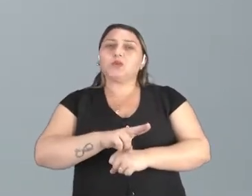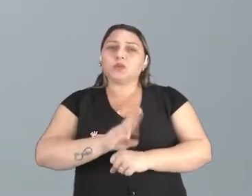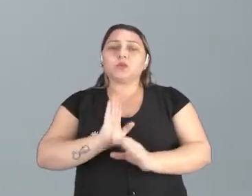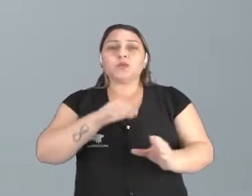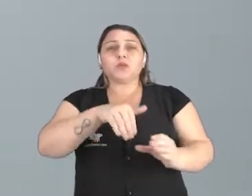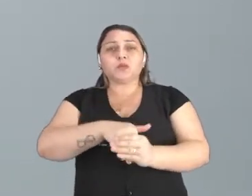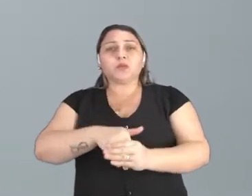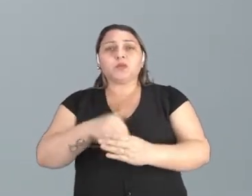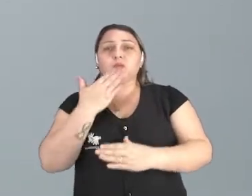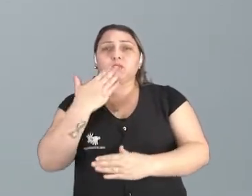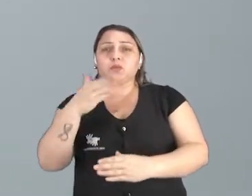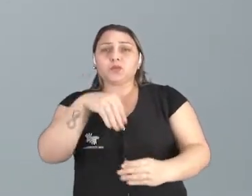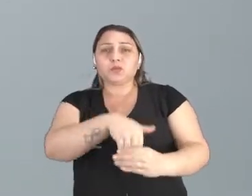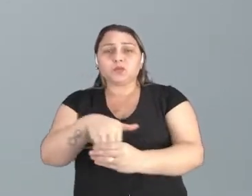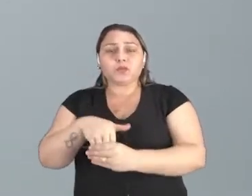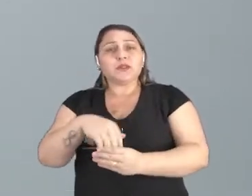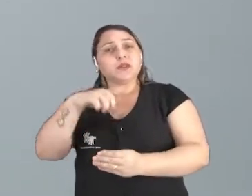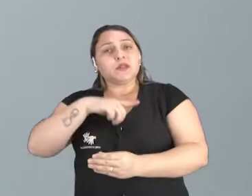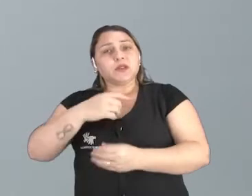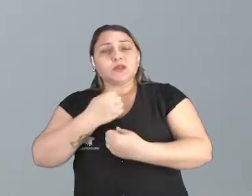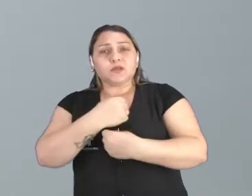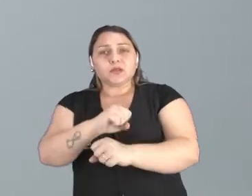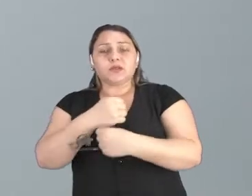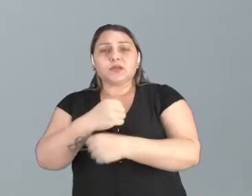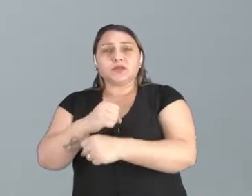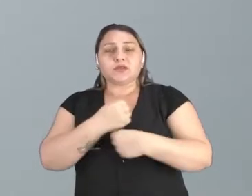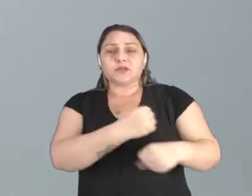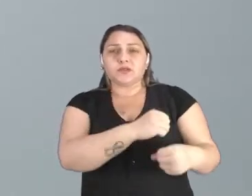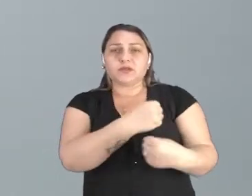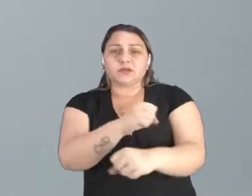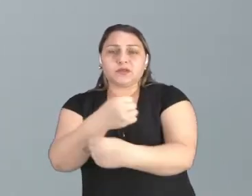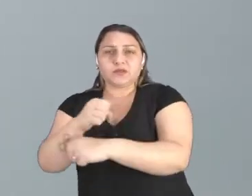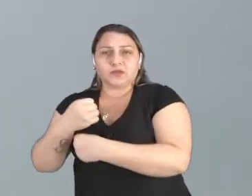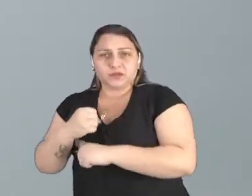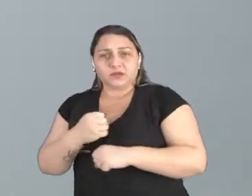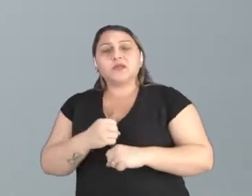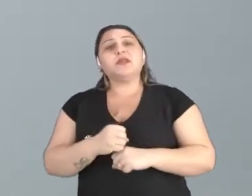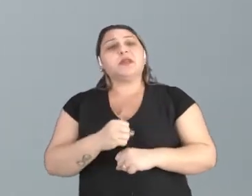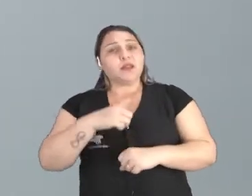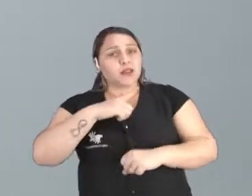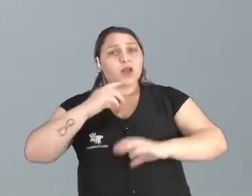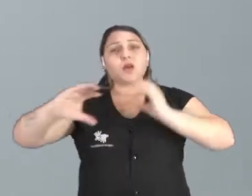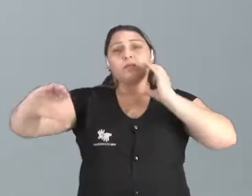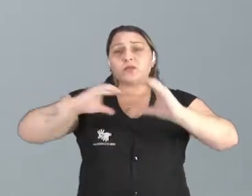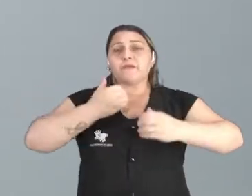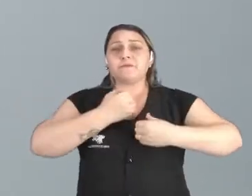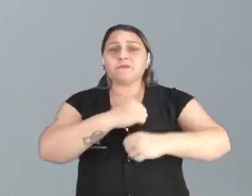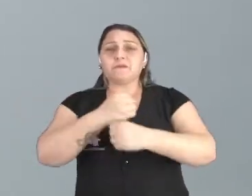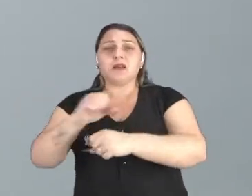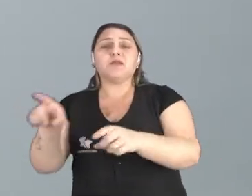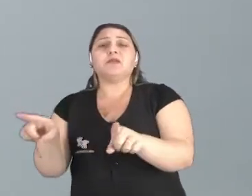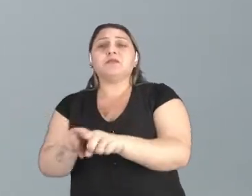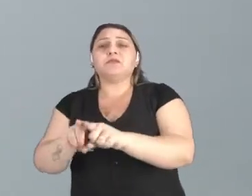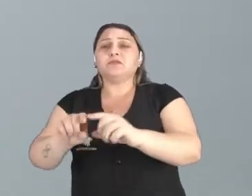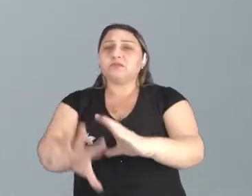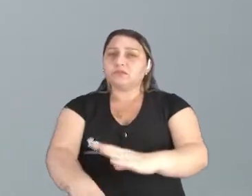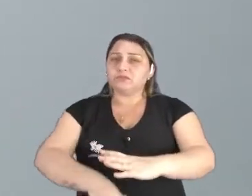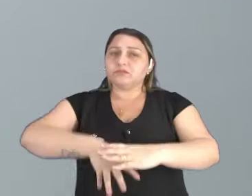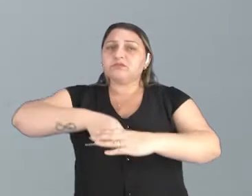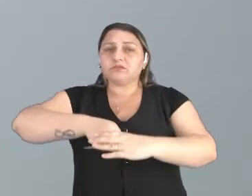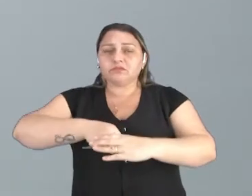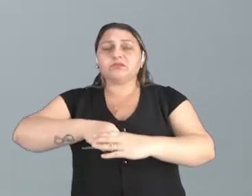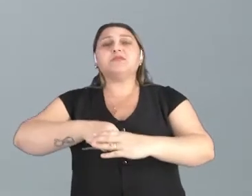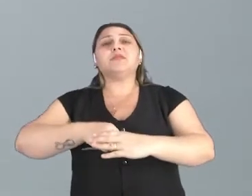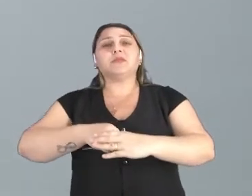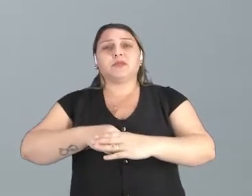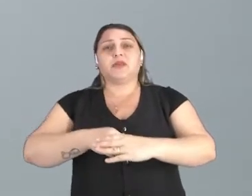campanha eleitoral. Essa vassoura tem a musiquinha varre, varre, vassourinha, né? Varre a corrupção, né? E aí essa